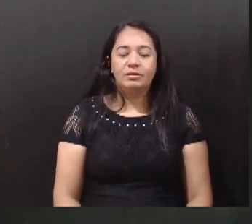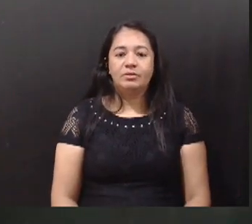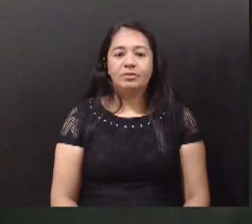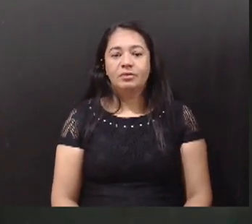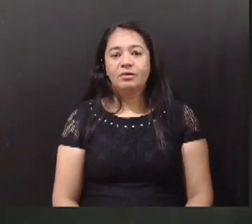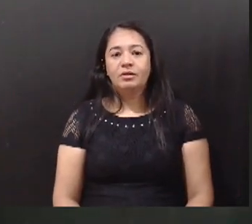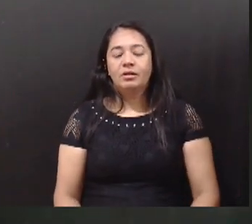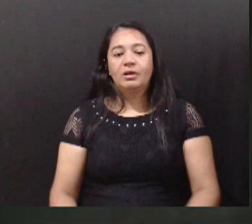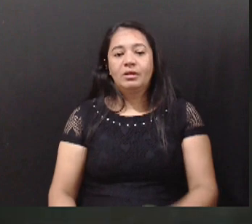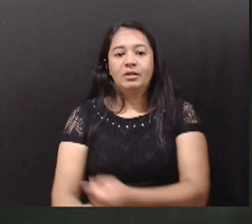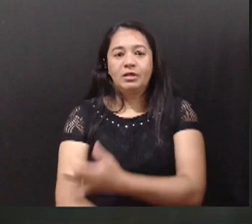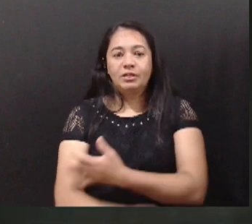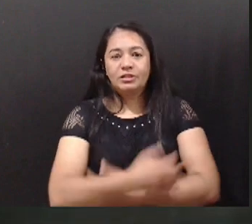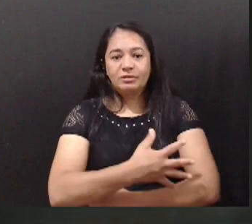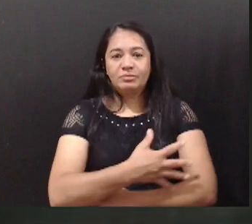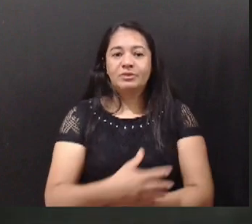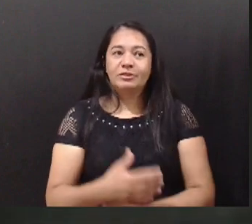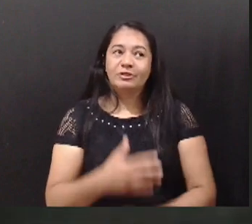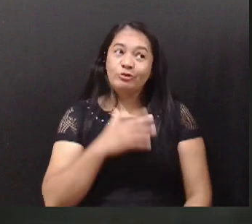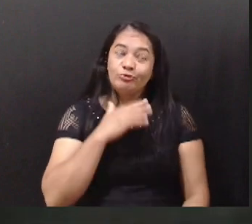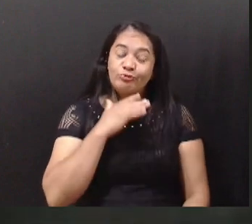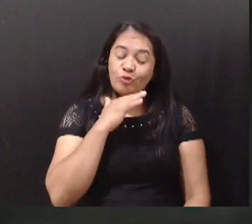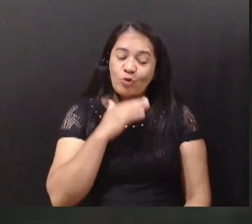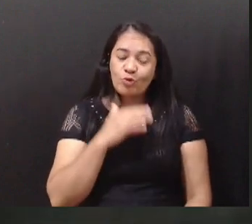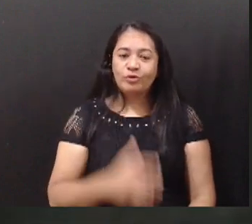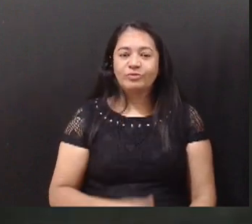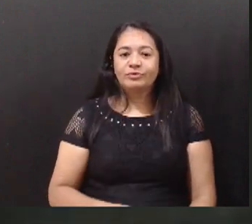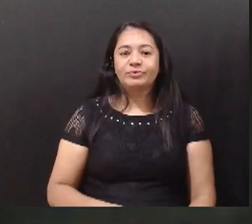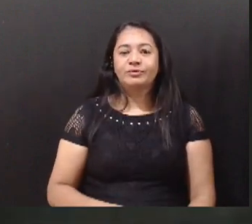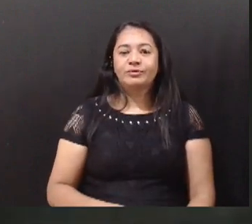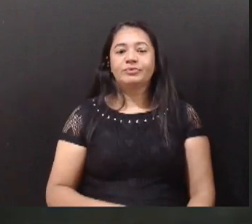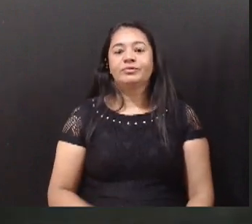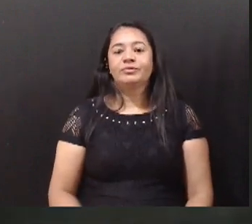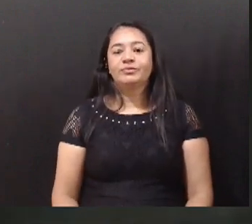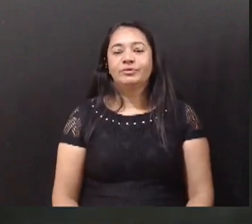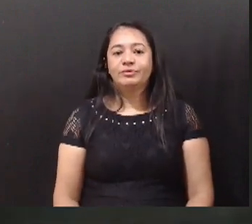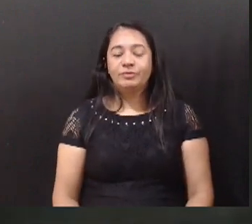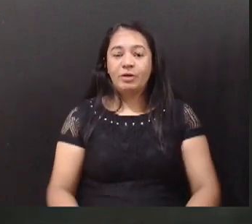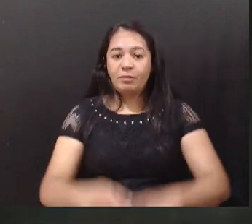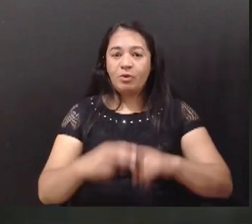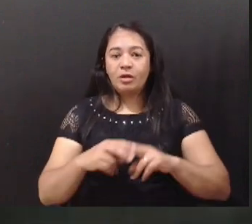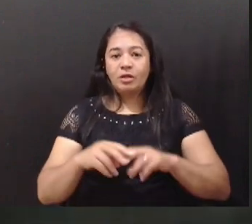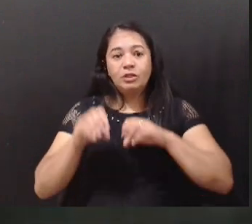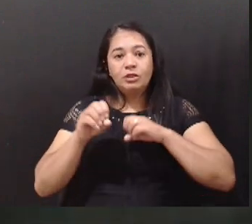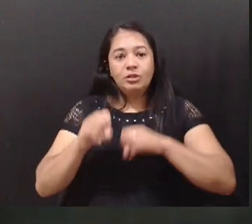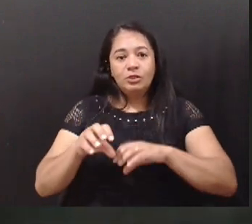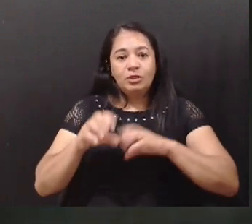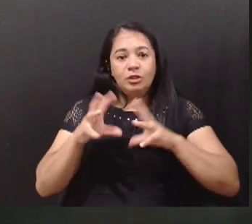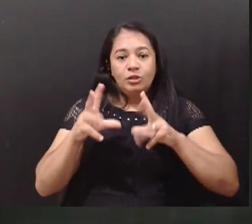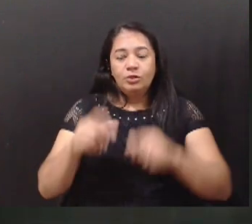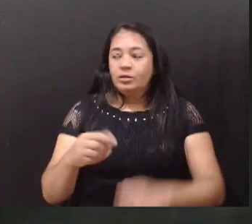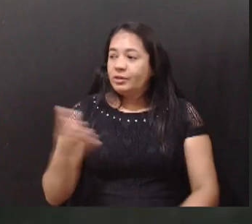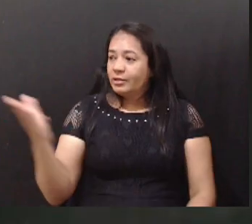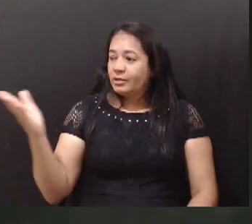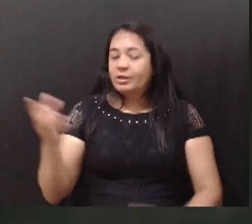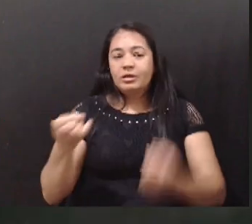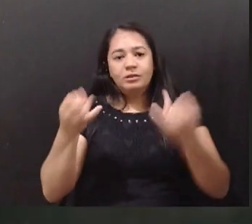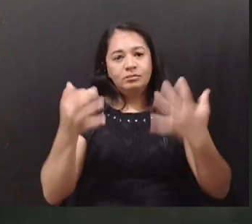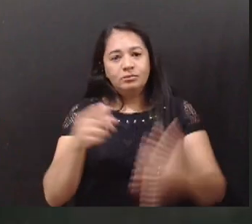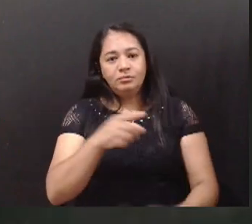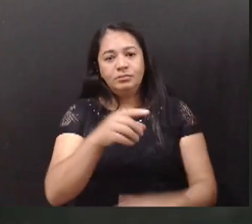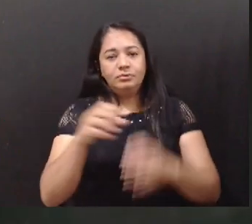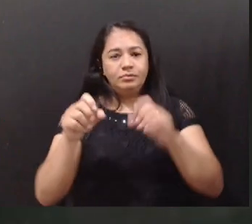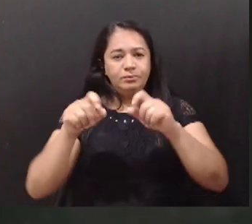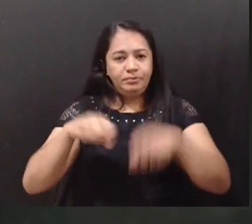não são tão boas assim. E aí, com todo esse ensinamento que a Riara trouxe pra gente, você pode aprender a